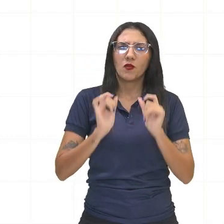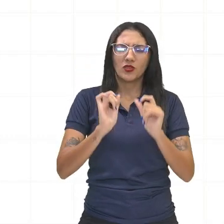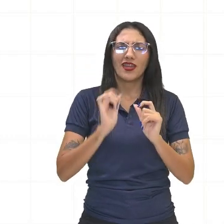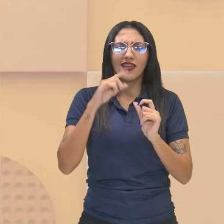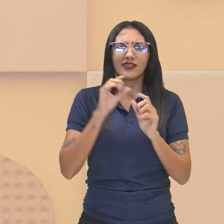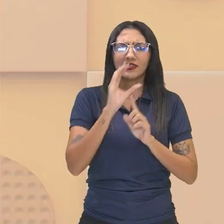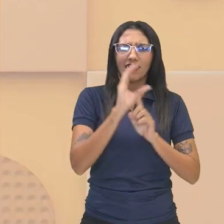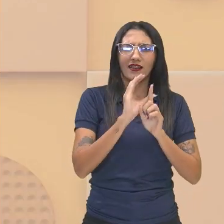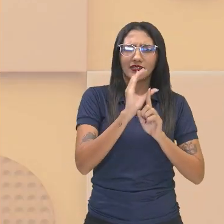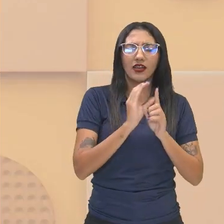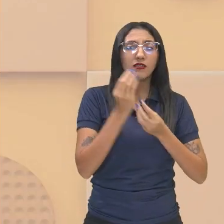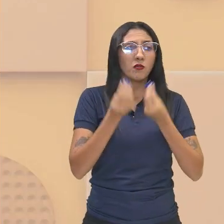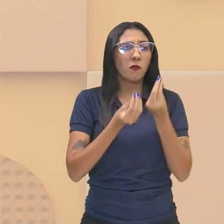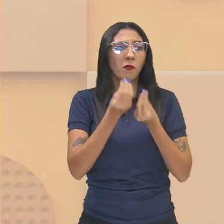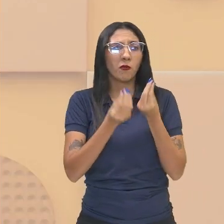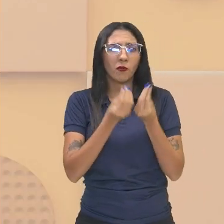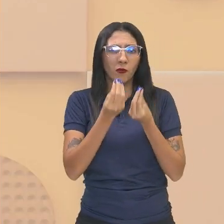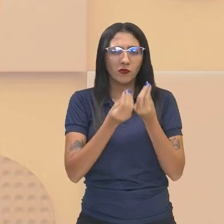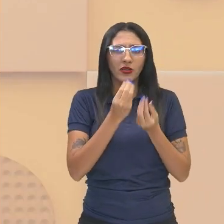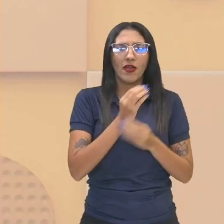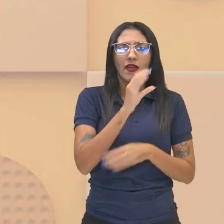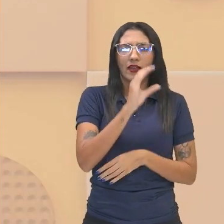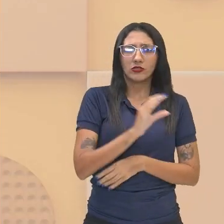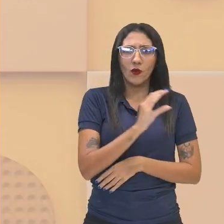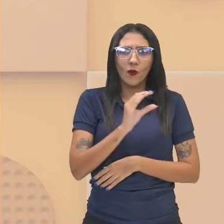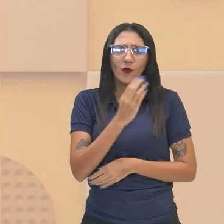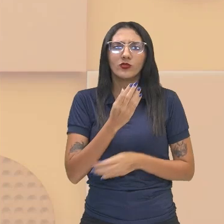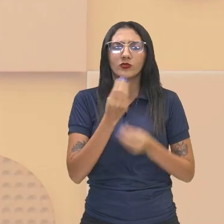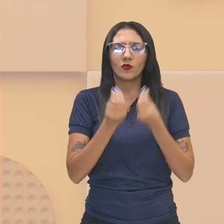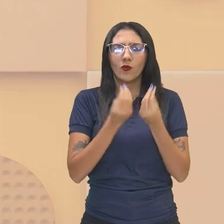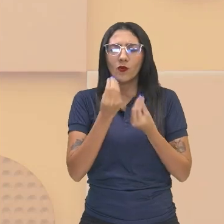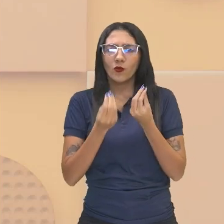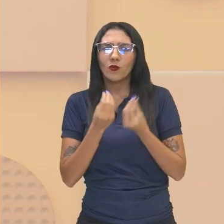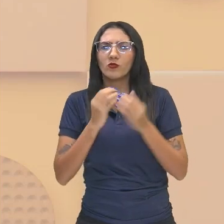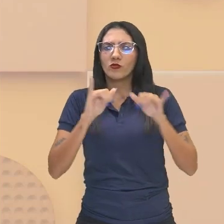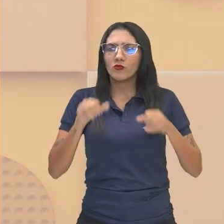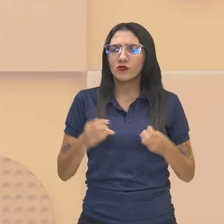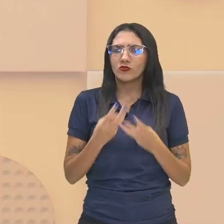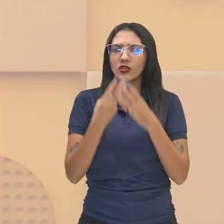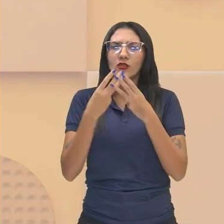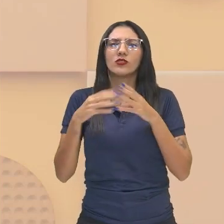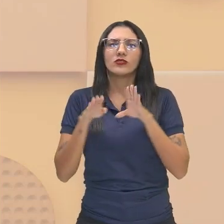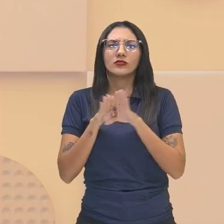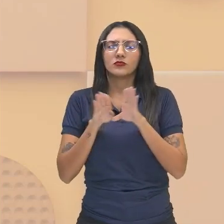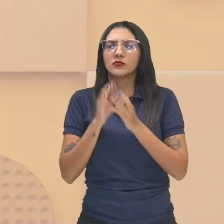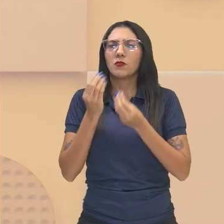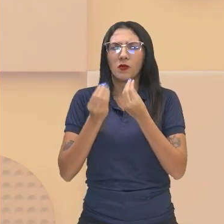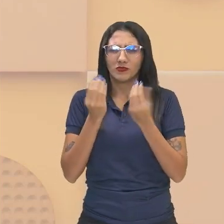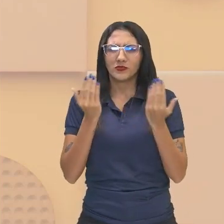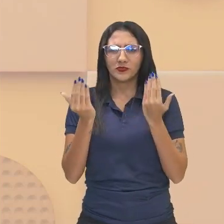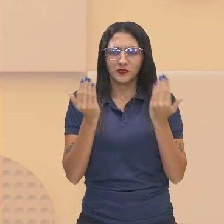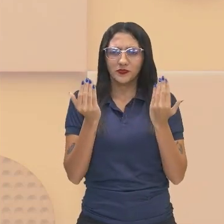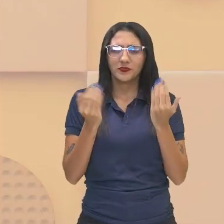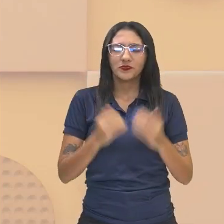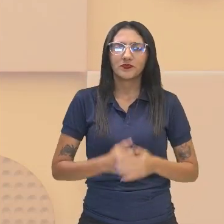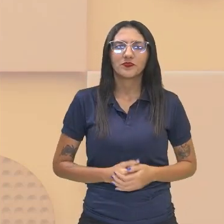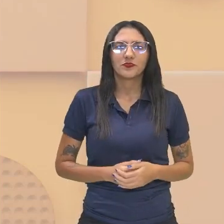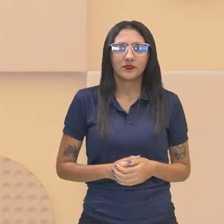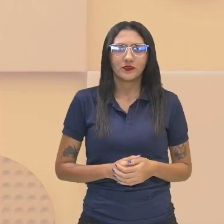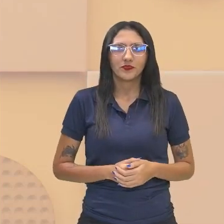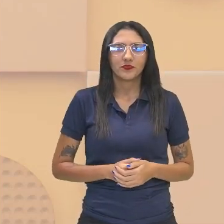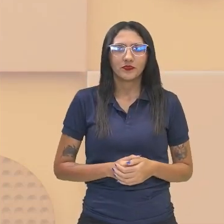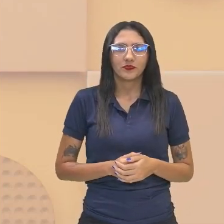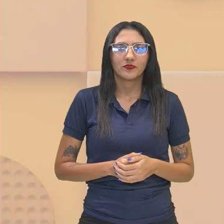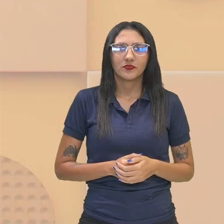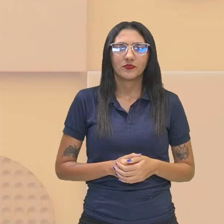calendário, como que os cristãos veem, como os muçulmanos veem, como os judeus também percebem. E olha só que interessante. O nosso